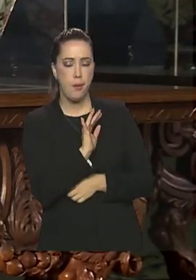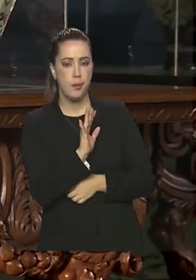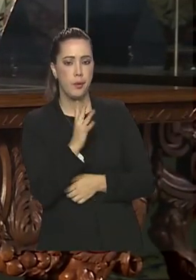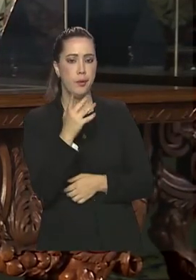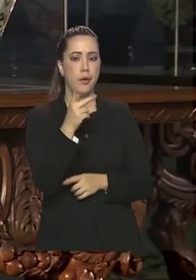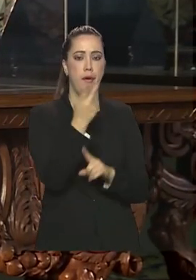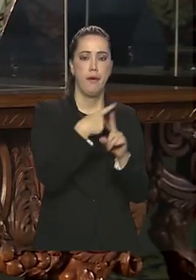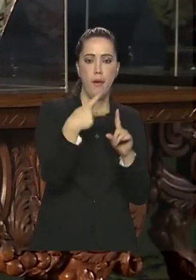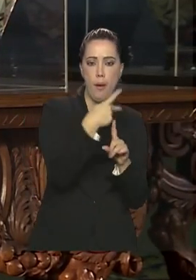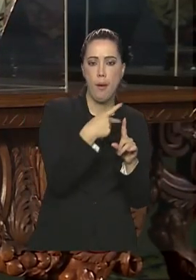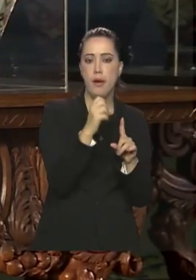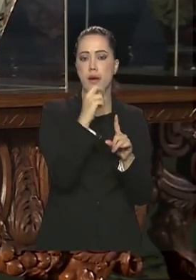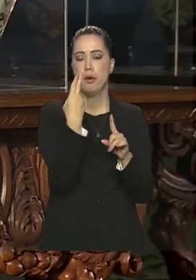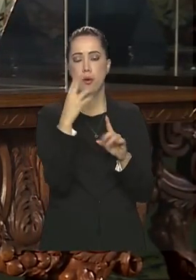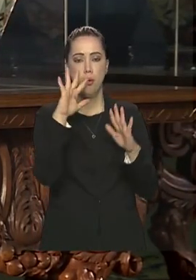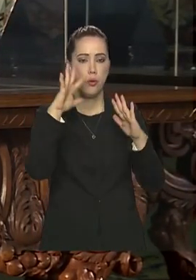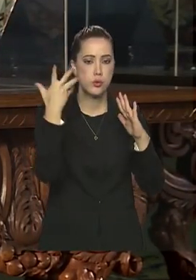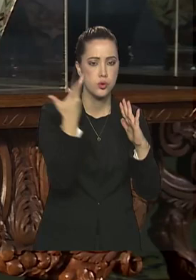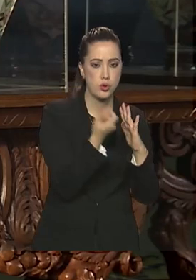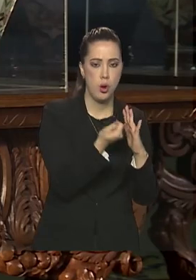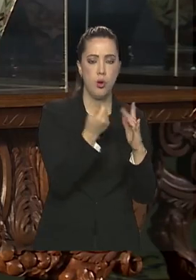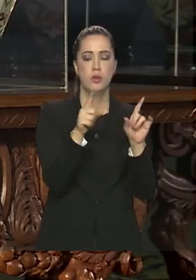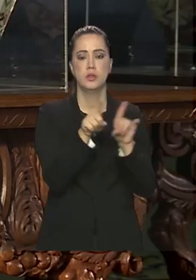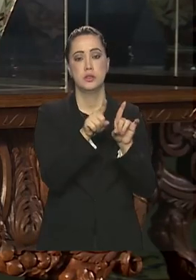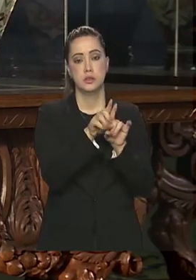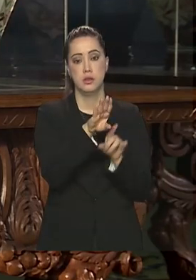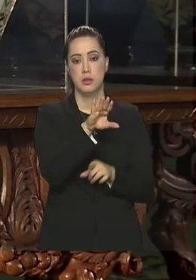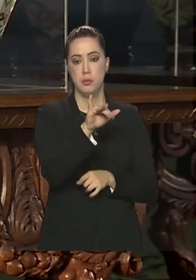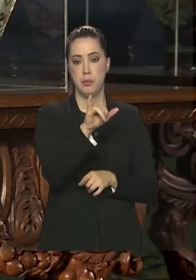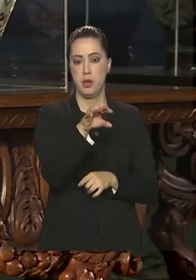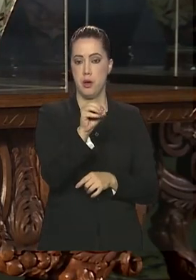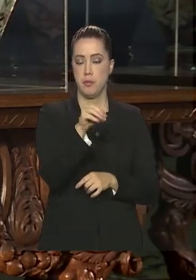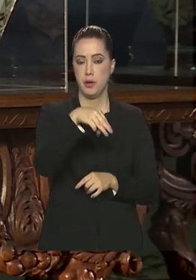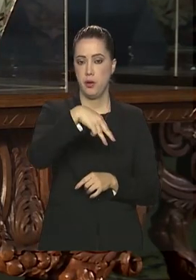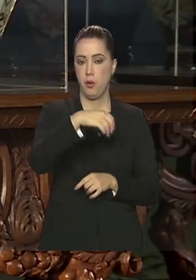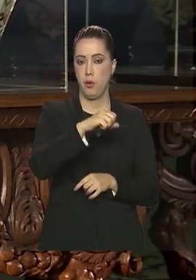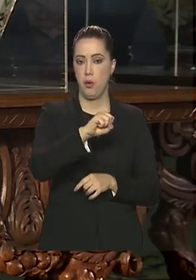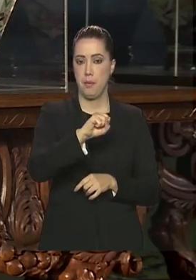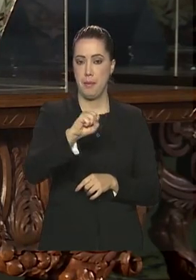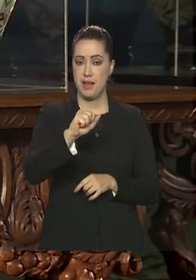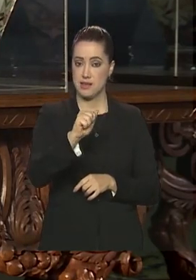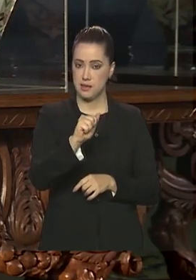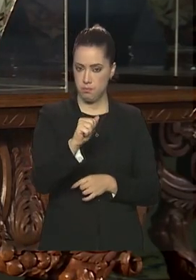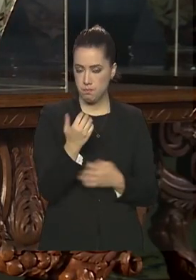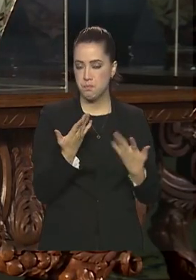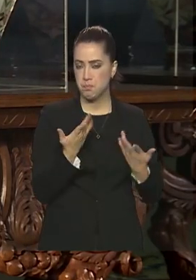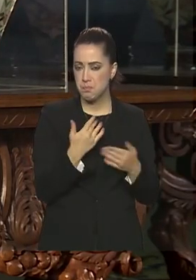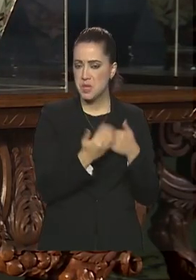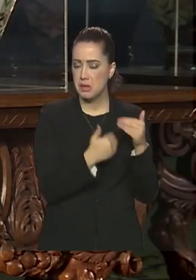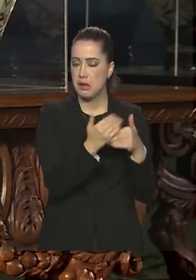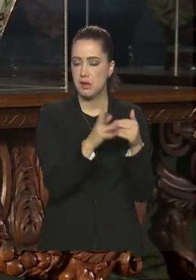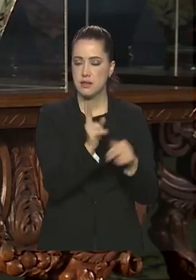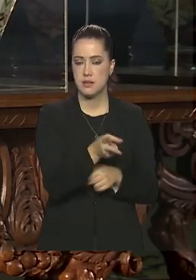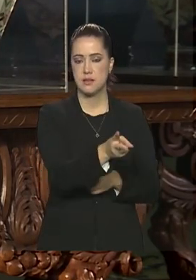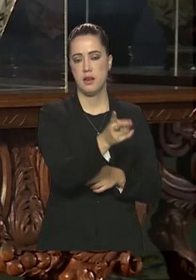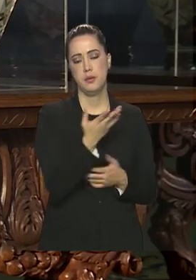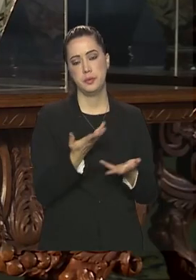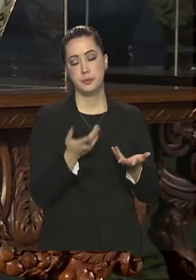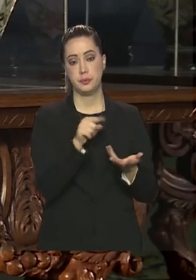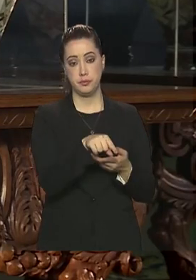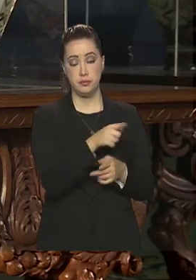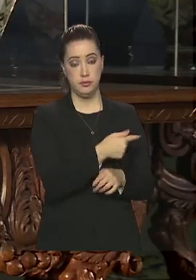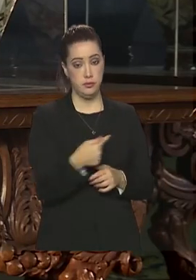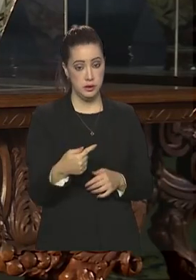fonte eólica, a fonte solar e a biomassa. Essas fontes têm uma participação crescente. Essa